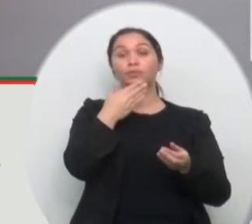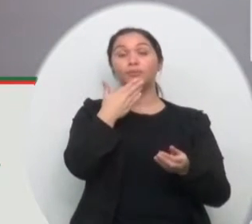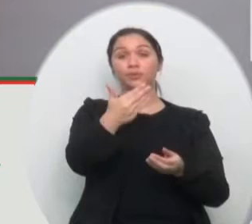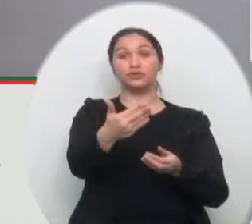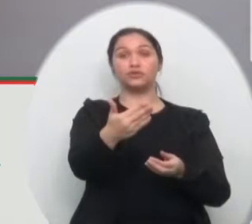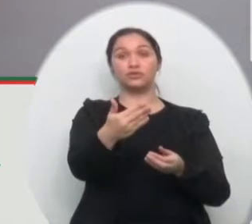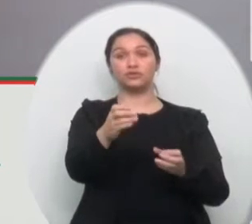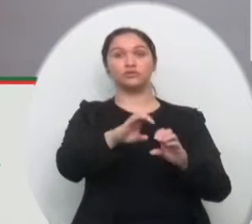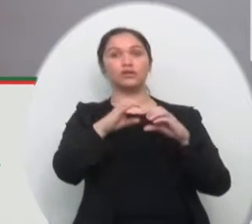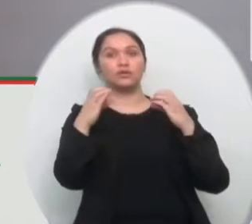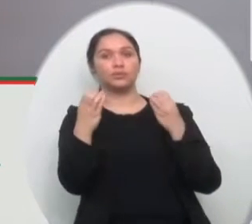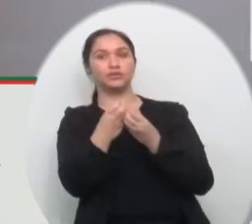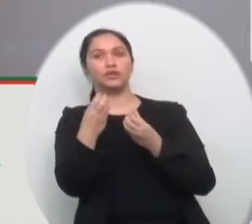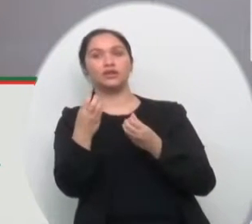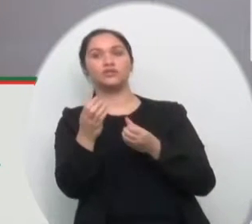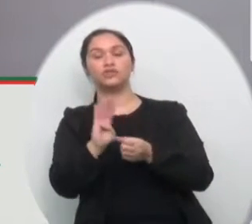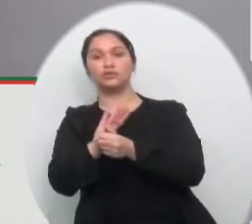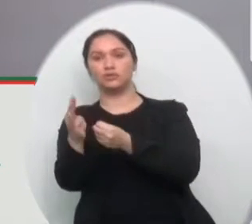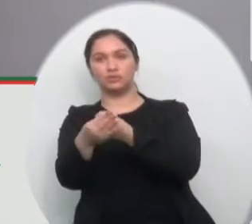Verdinho, enfim.